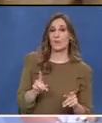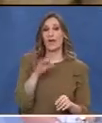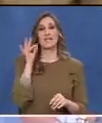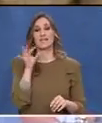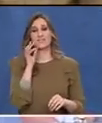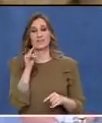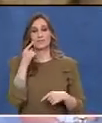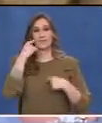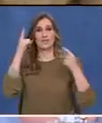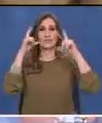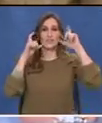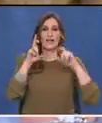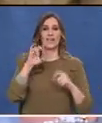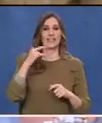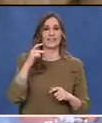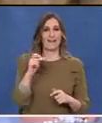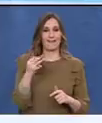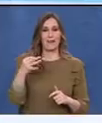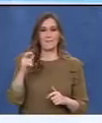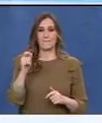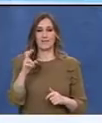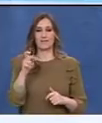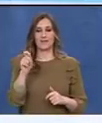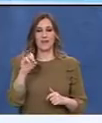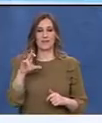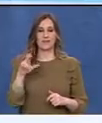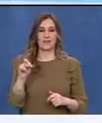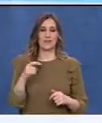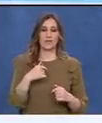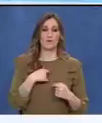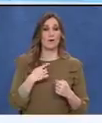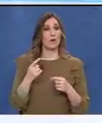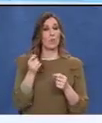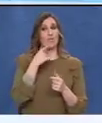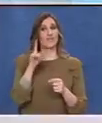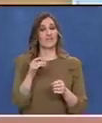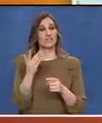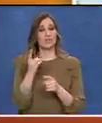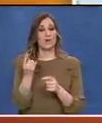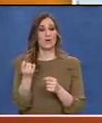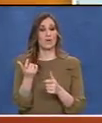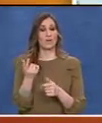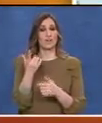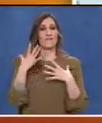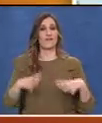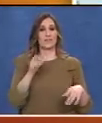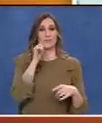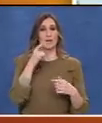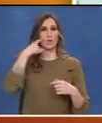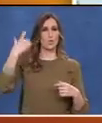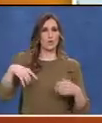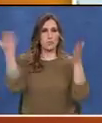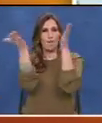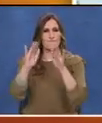através das futuras linhas de rita rita praia fez olha ai de preto costa da amiga outra vez que a minha quer férias constantemente com que o corpo